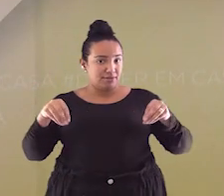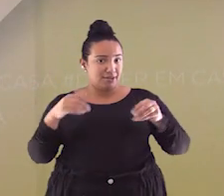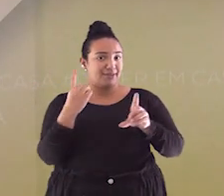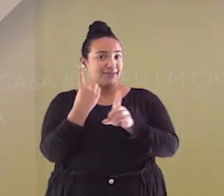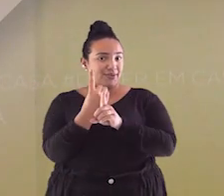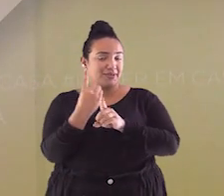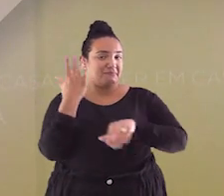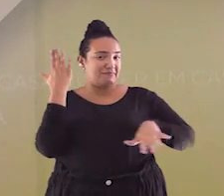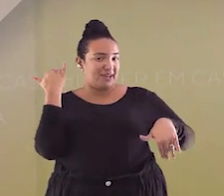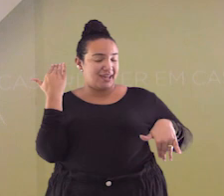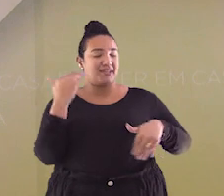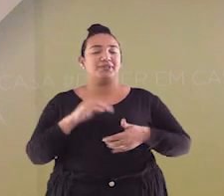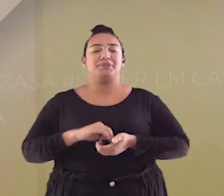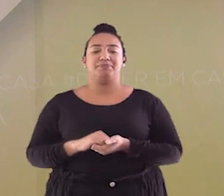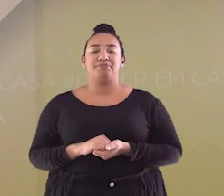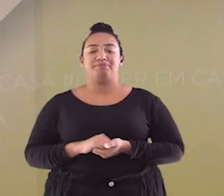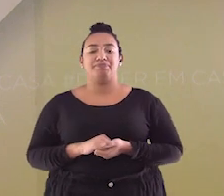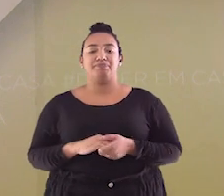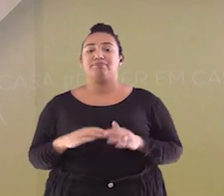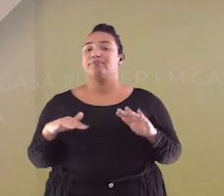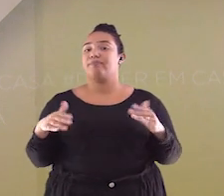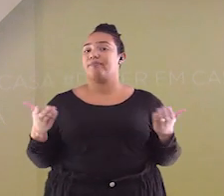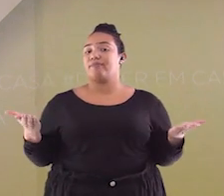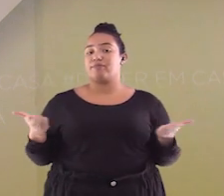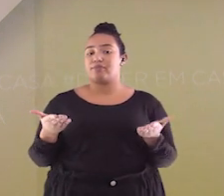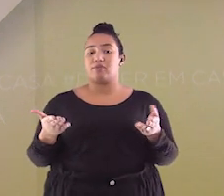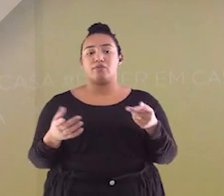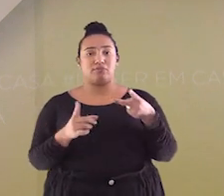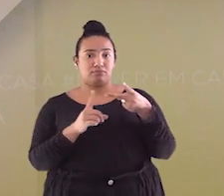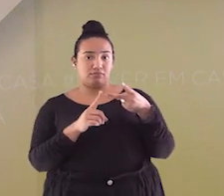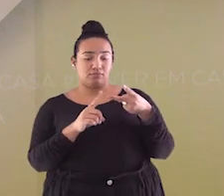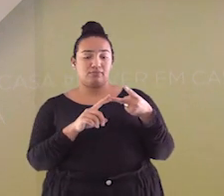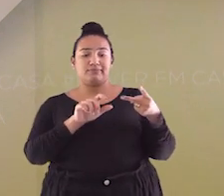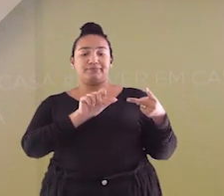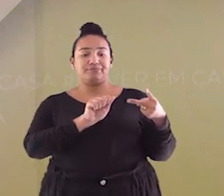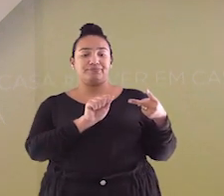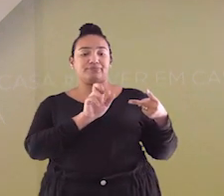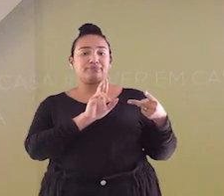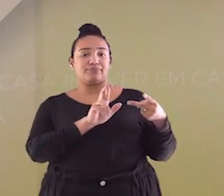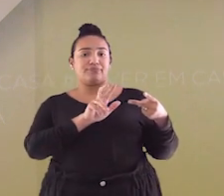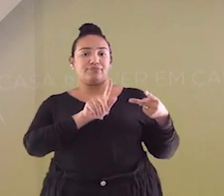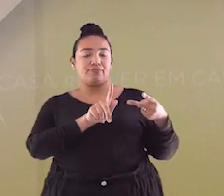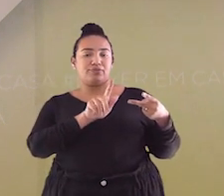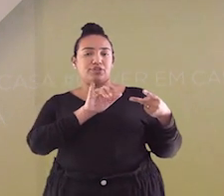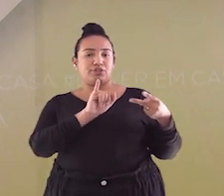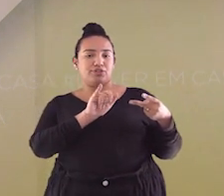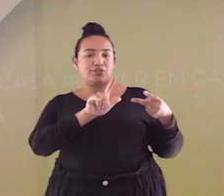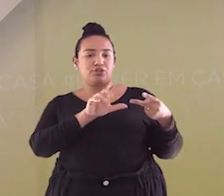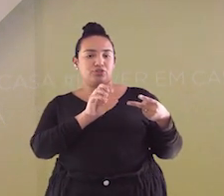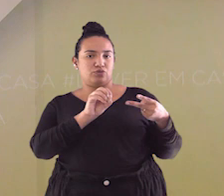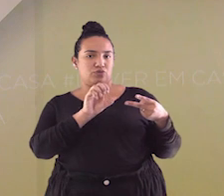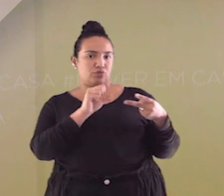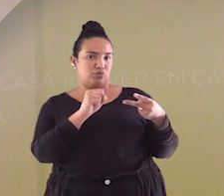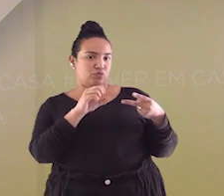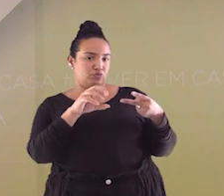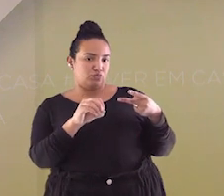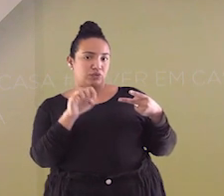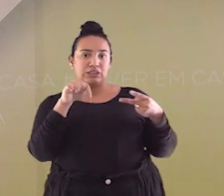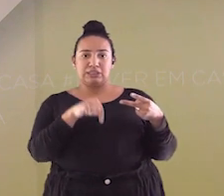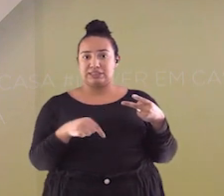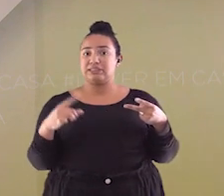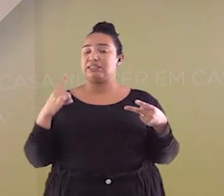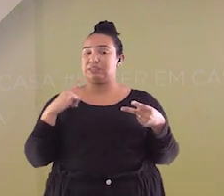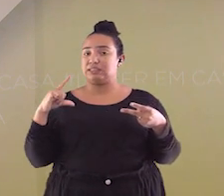em praias. Agora vamos lá para o solo argiloso. Esse solo apresenta uma grande quantidade